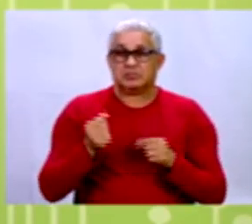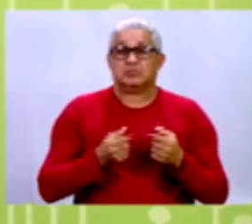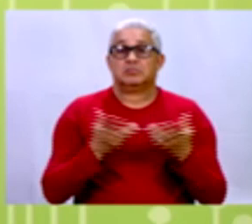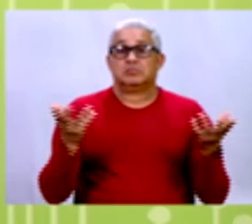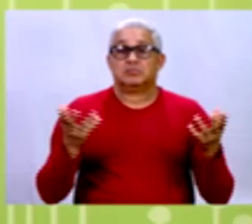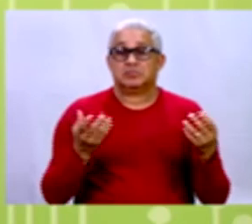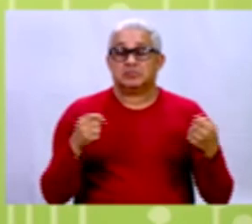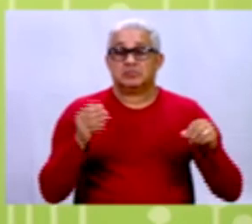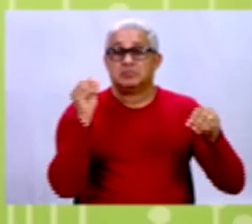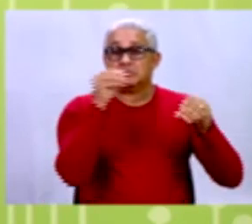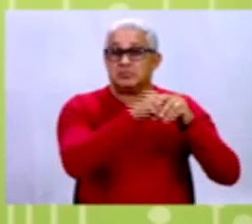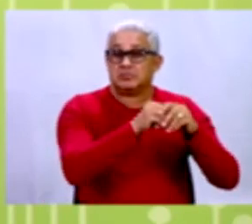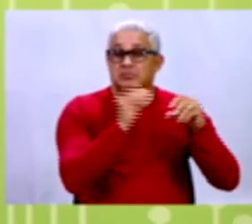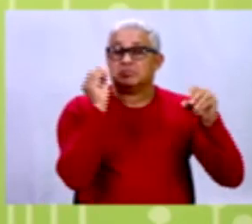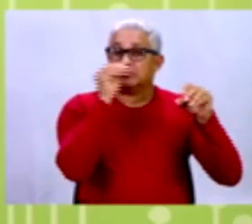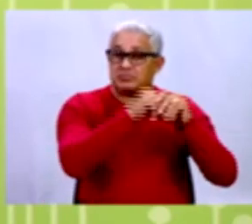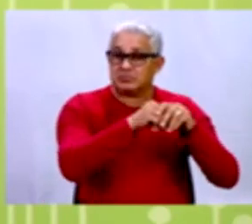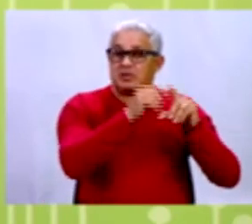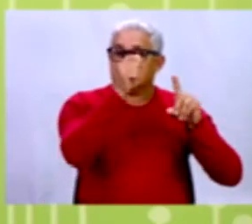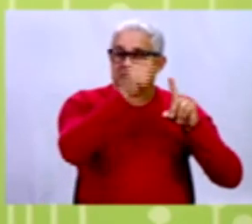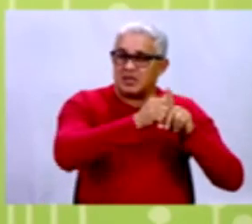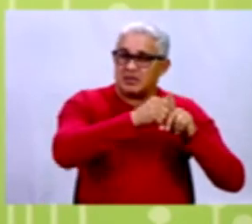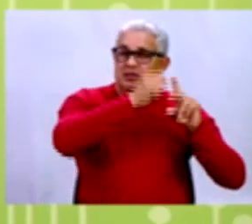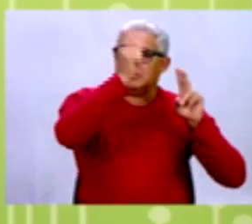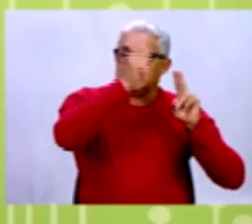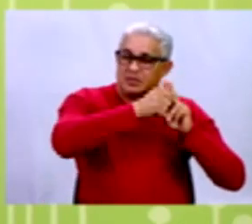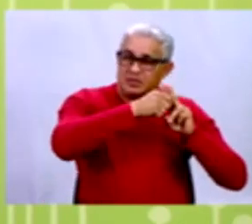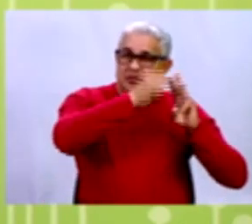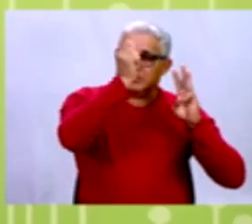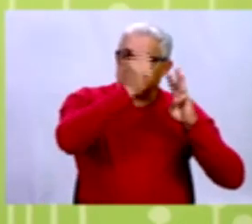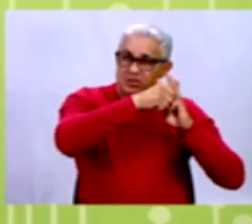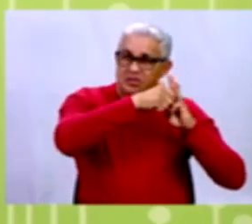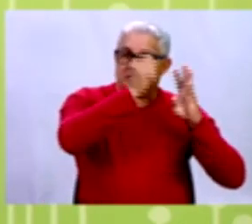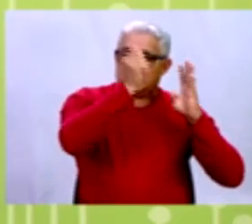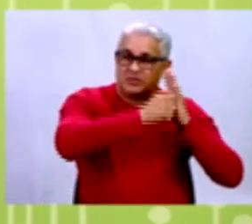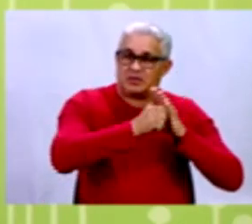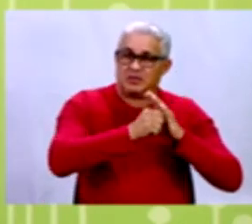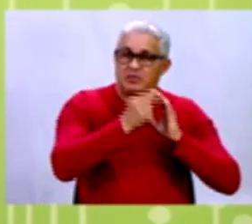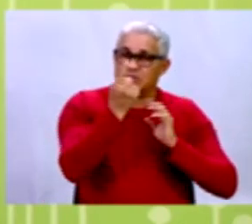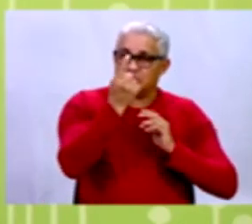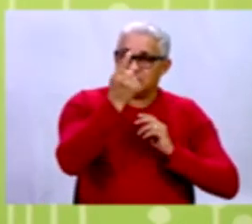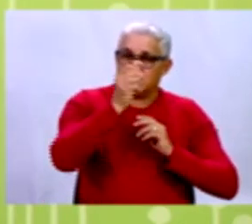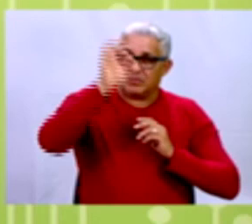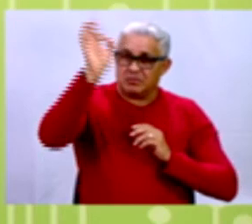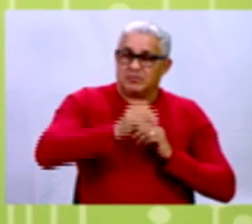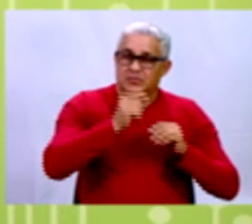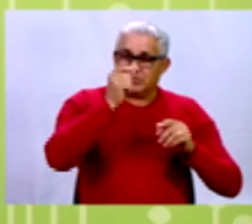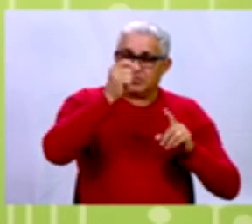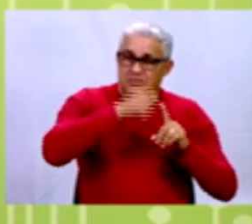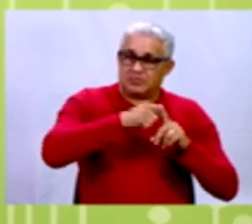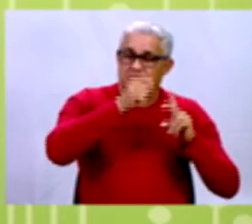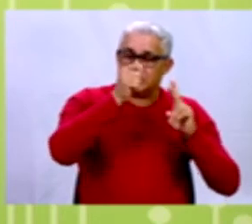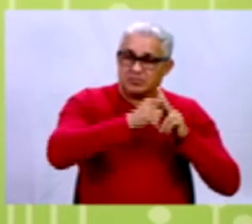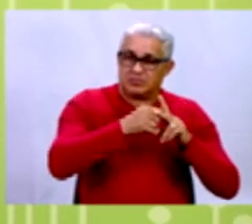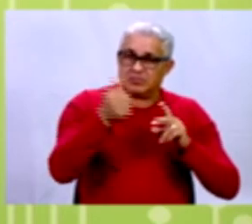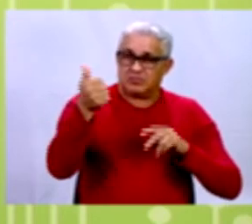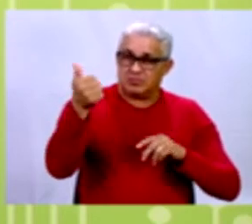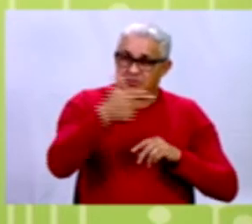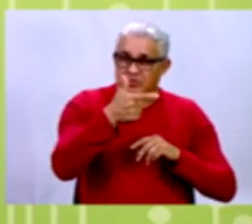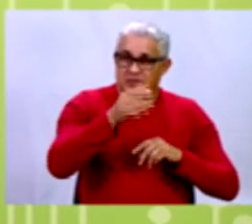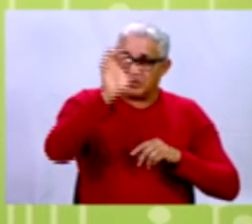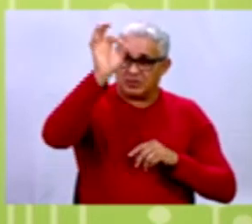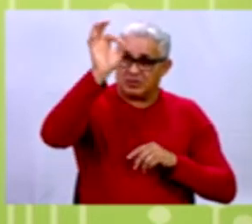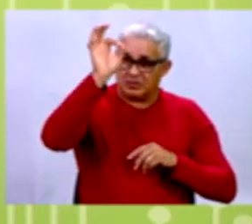que ir depositando, se baseando que vai render 1% ao mês, qual é o valor que eu tenho que ir depositando para daqui 12 meses eu